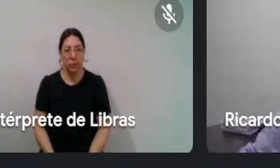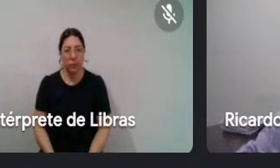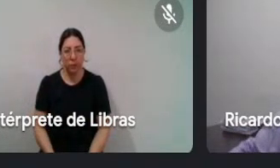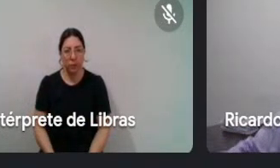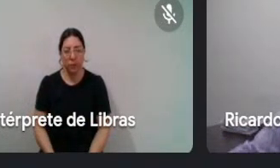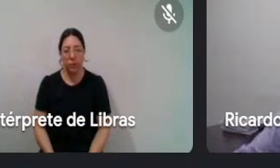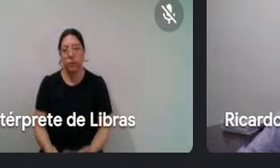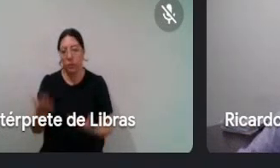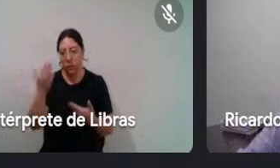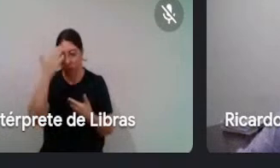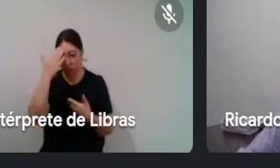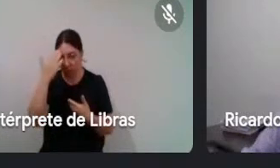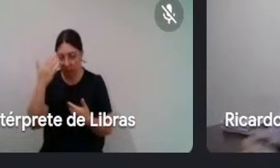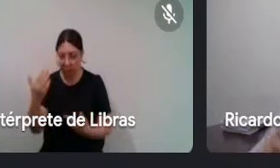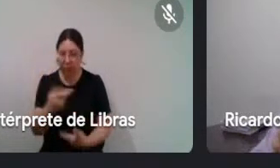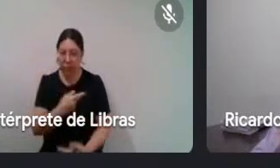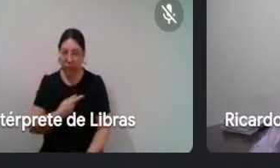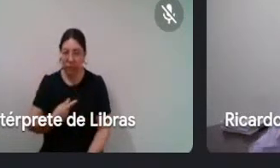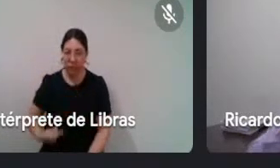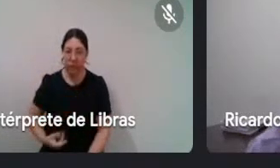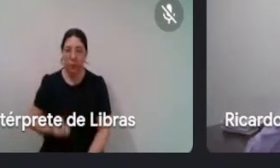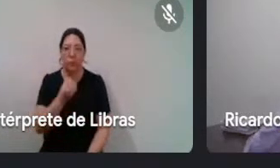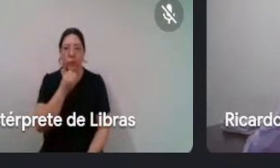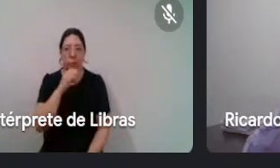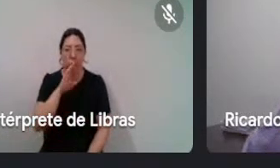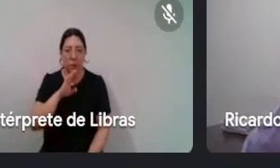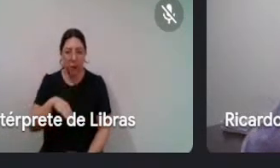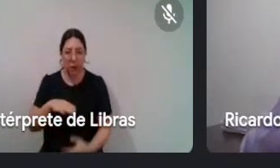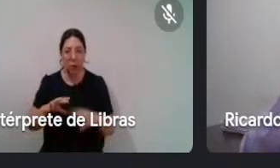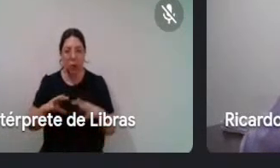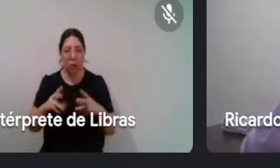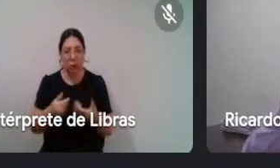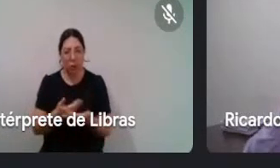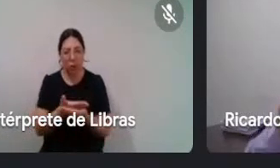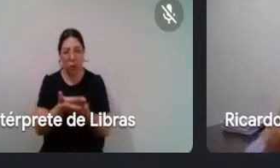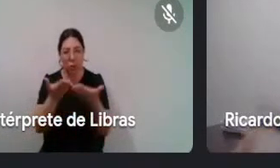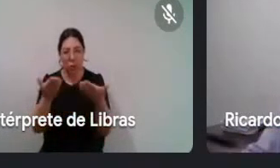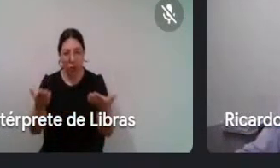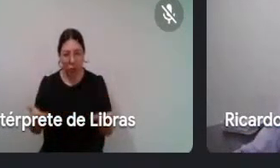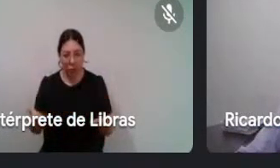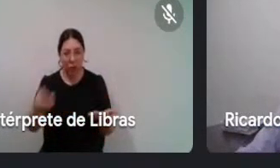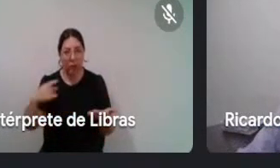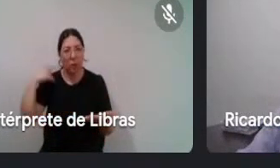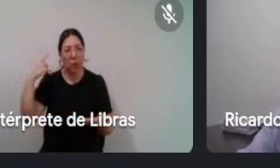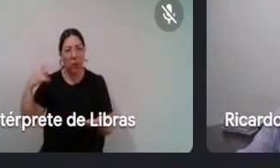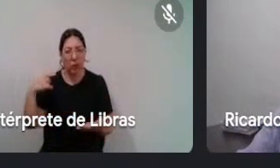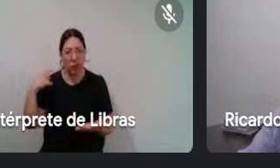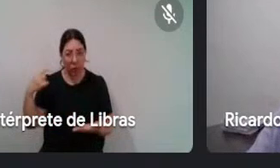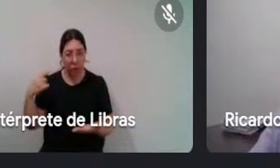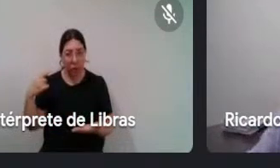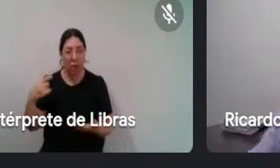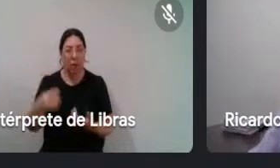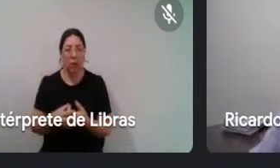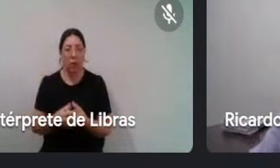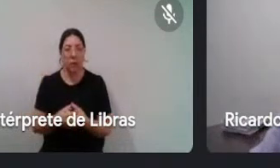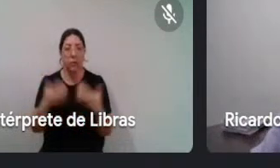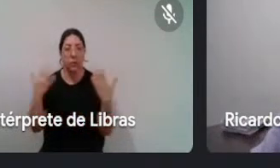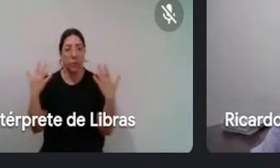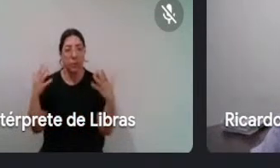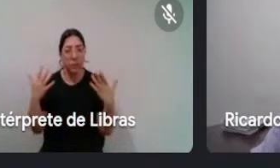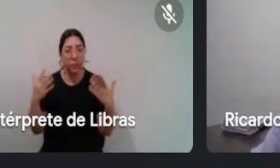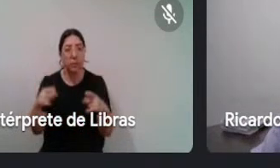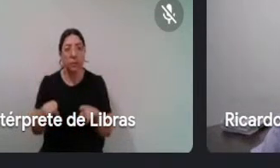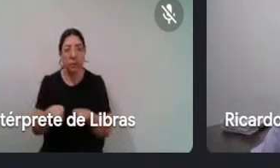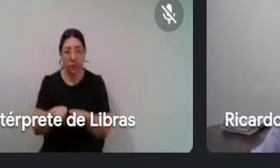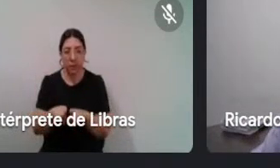Obrigado, excelência. Boa tarde aos demais membros da corte, boa tarde ao advogado, que parabenizo também pela